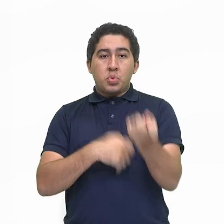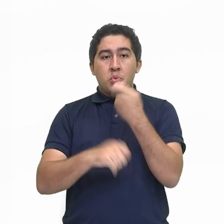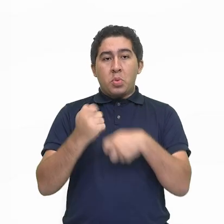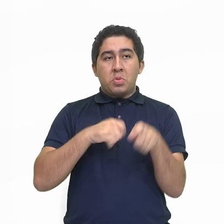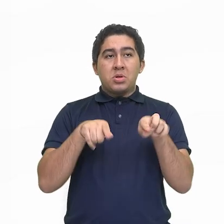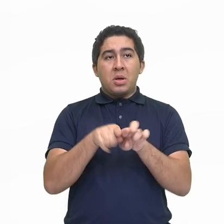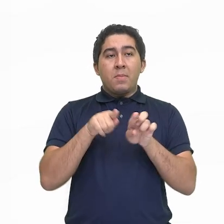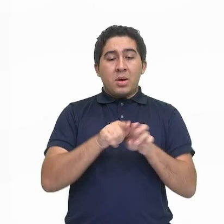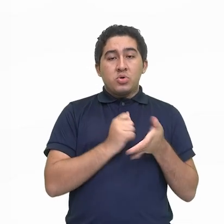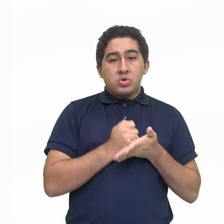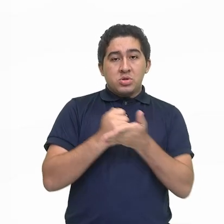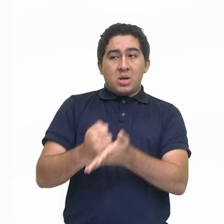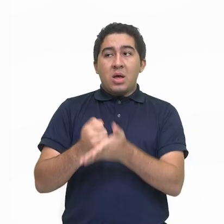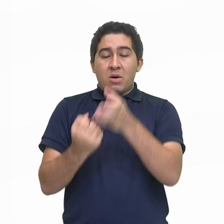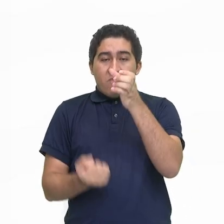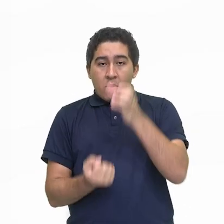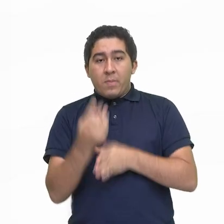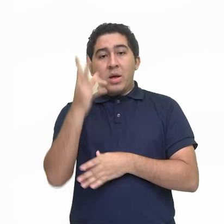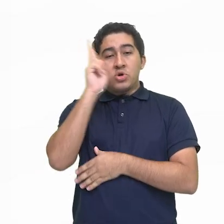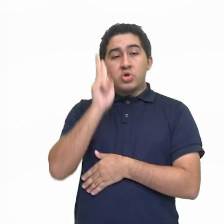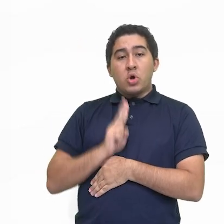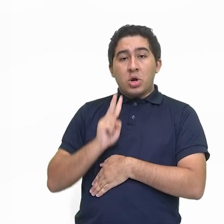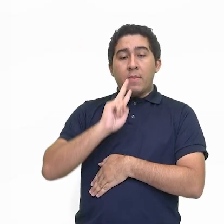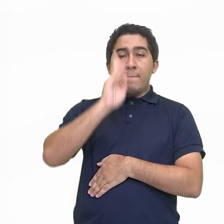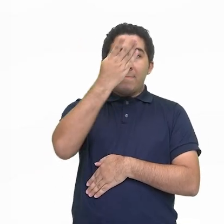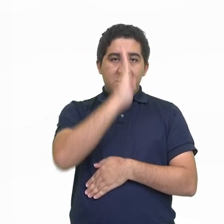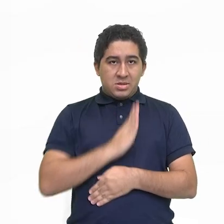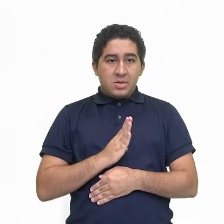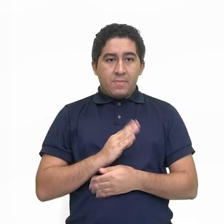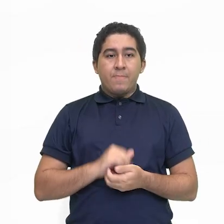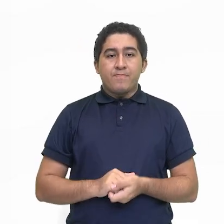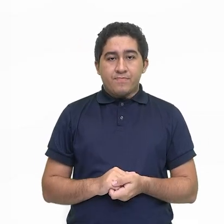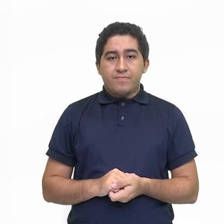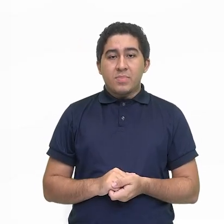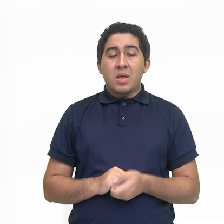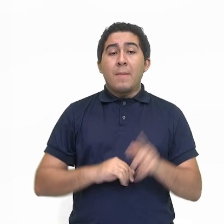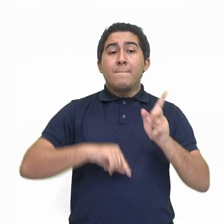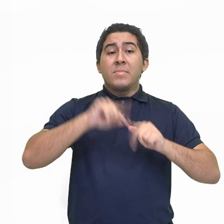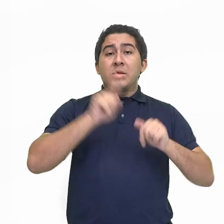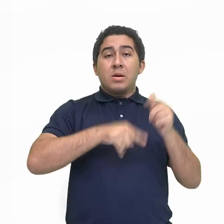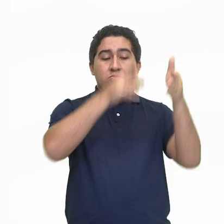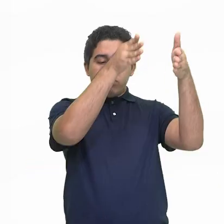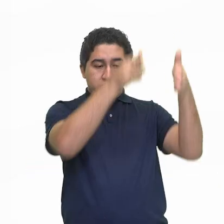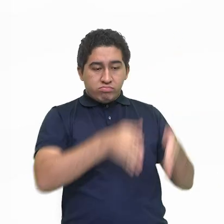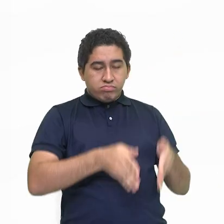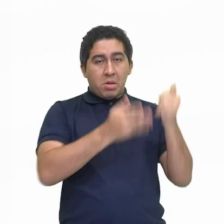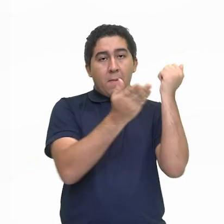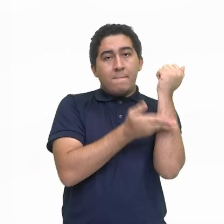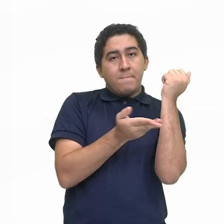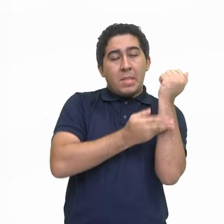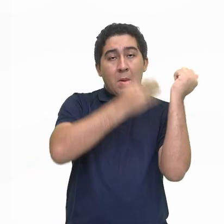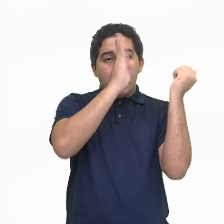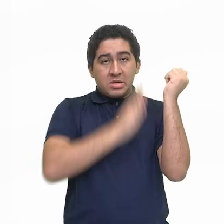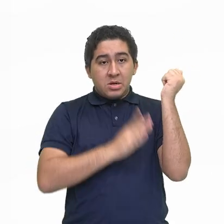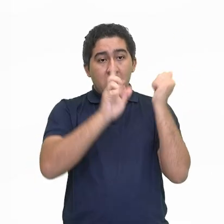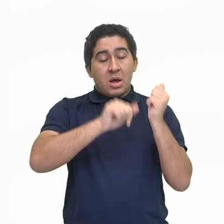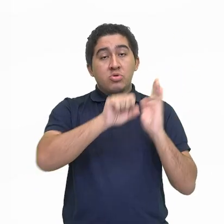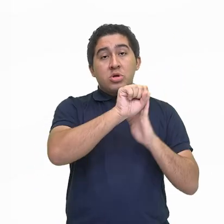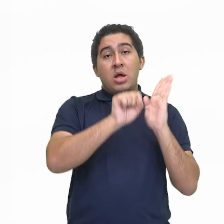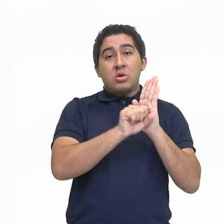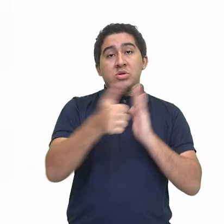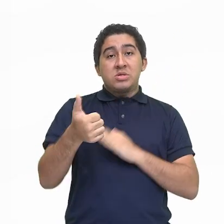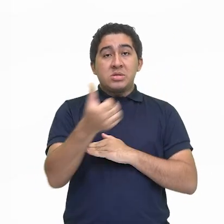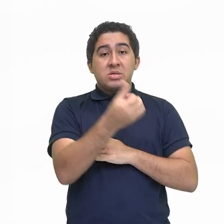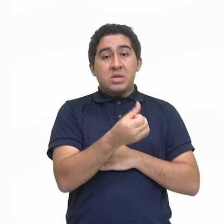que ajudaram aí a formar a história brasileira. Produto, pau-brasil, no século XVI, nos anos